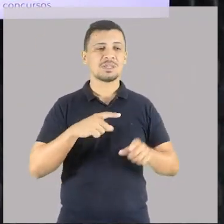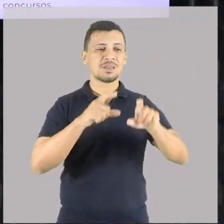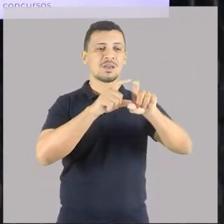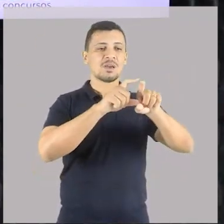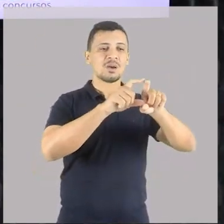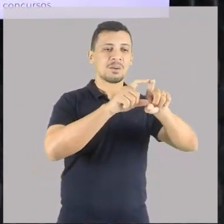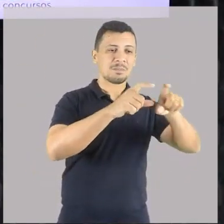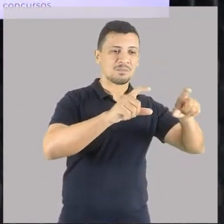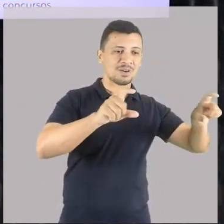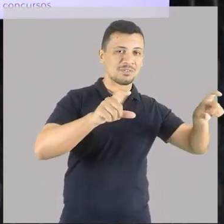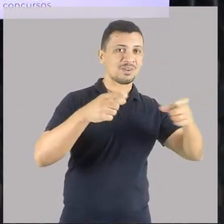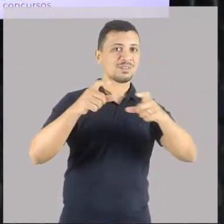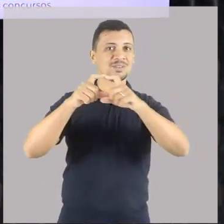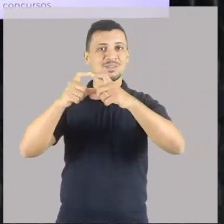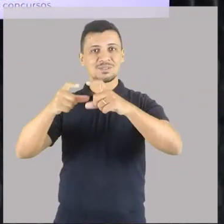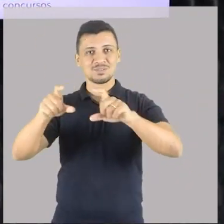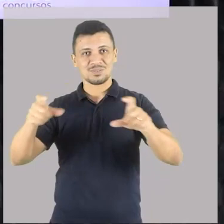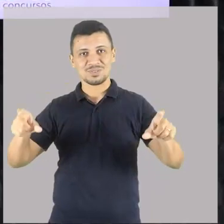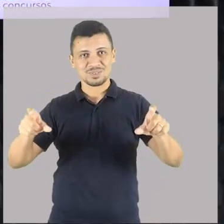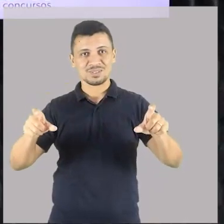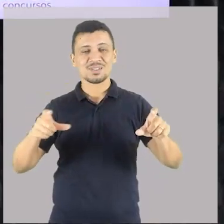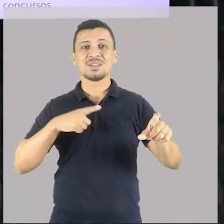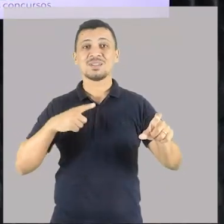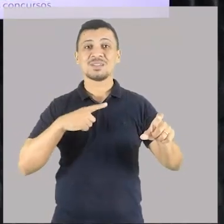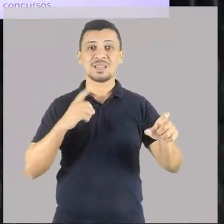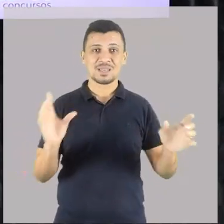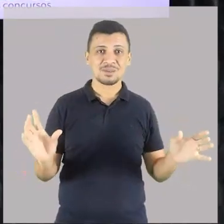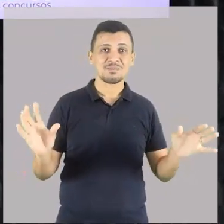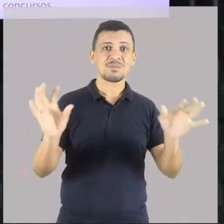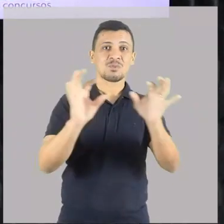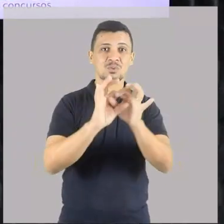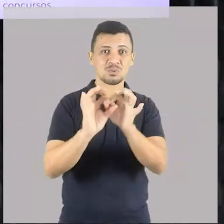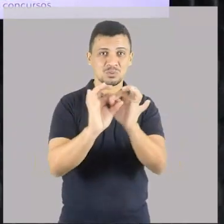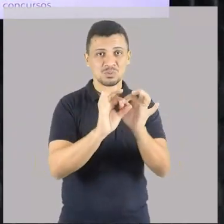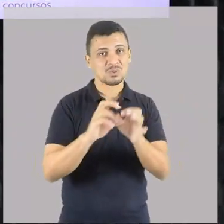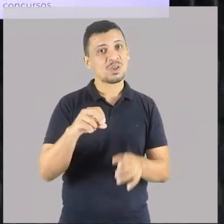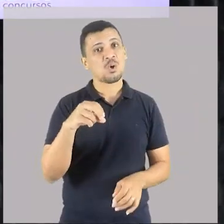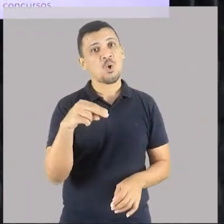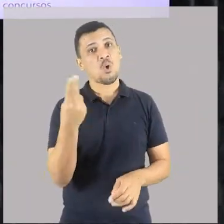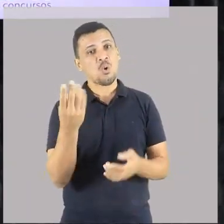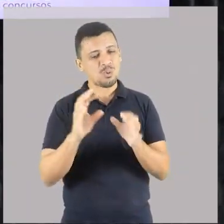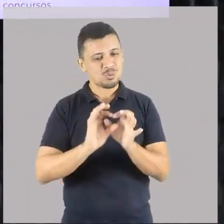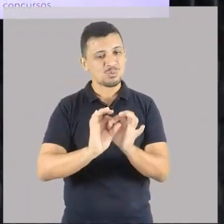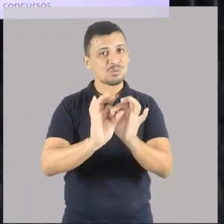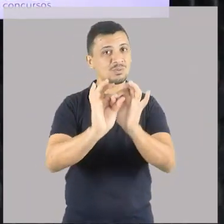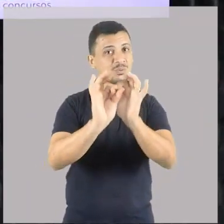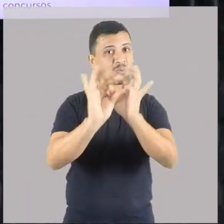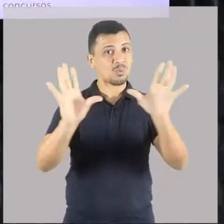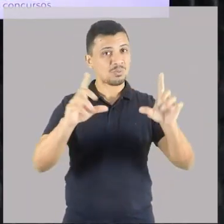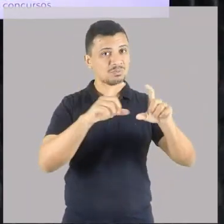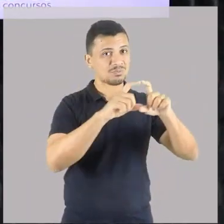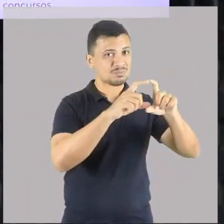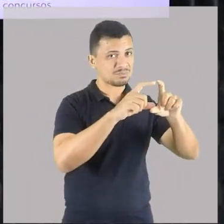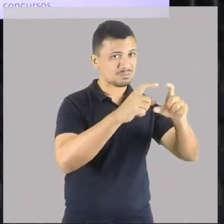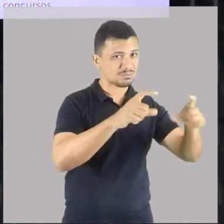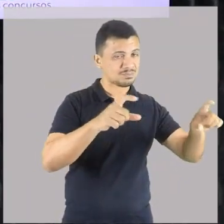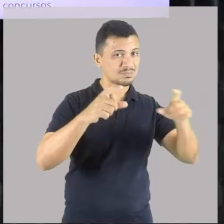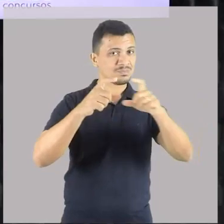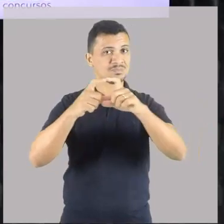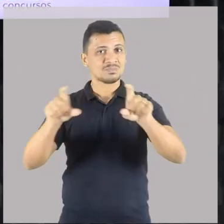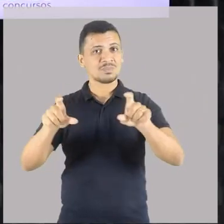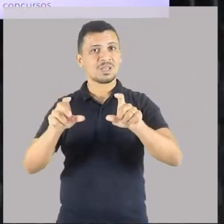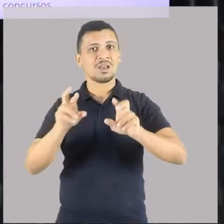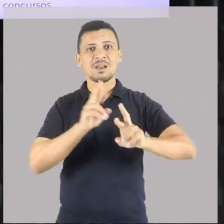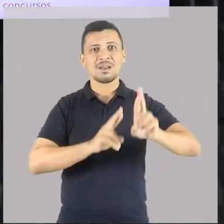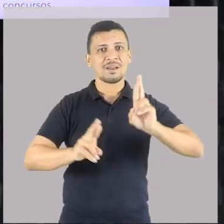composto, fiz a caracterização do período composto por coordenação e subordinação, explicitando que a diferença está nas